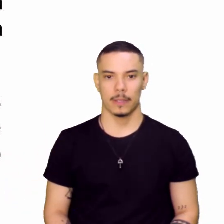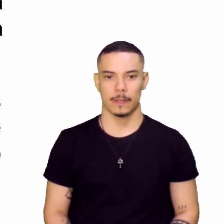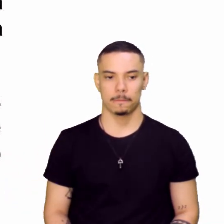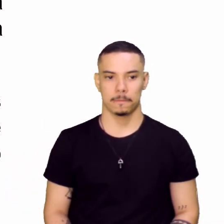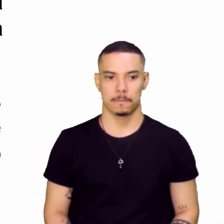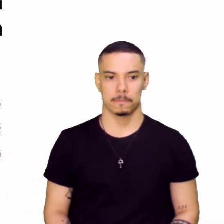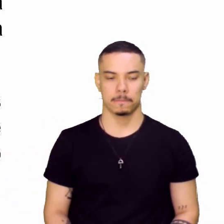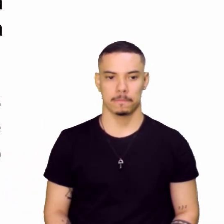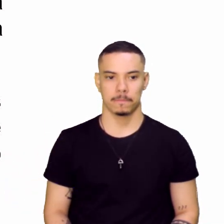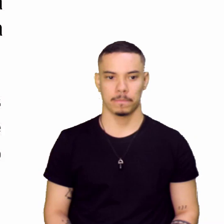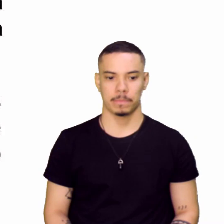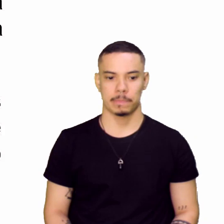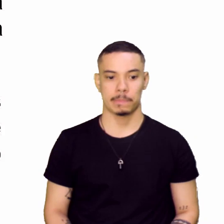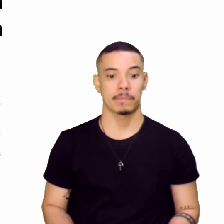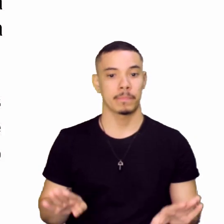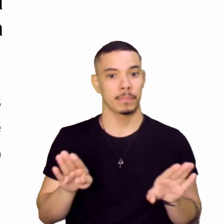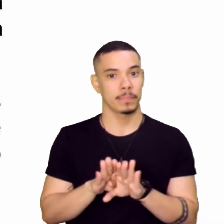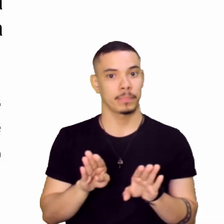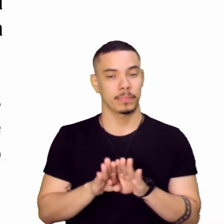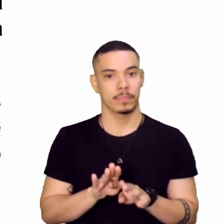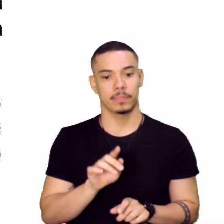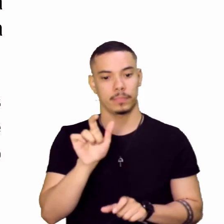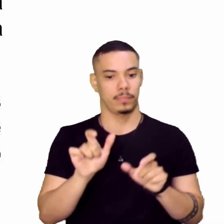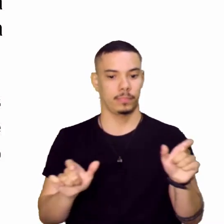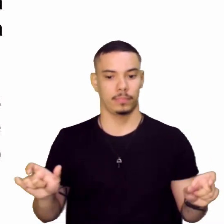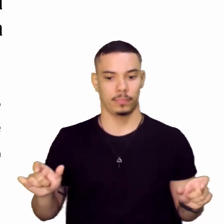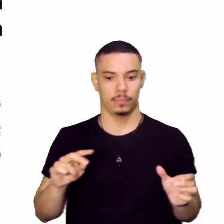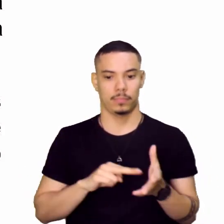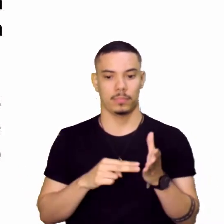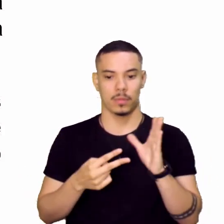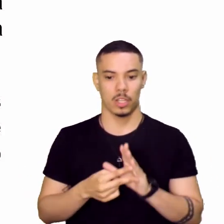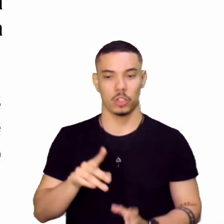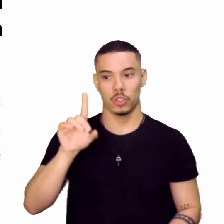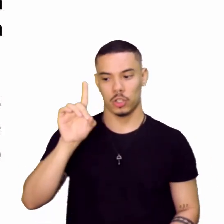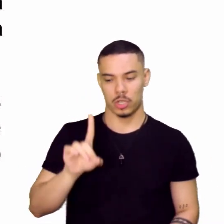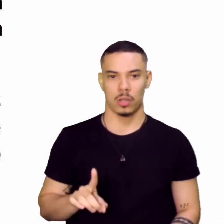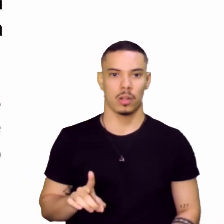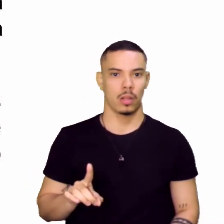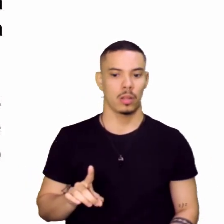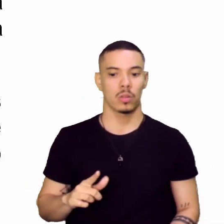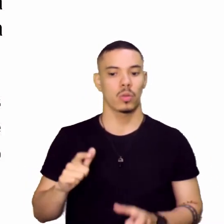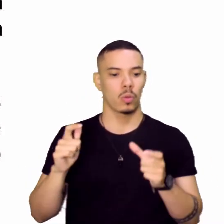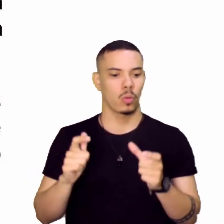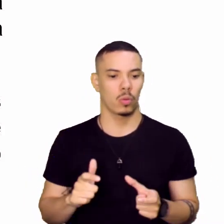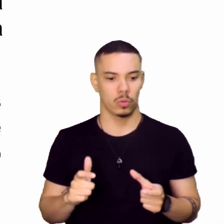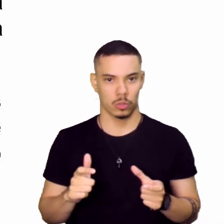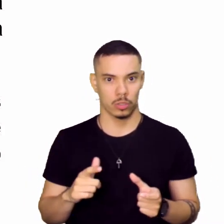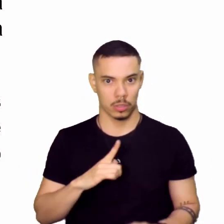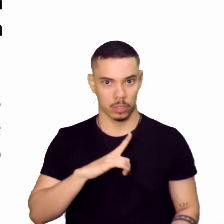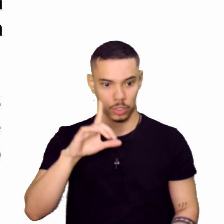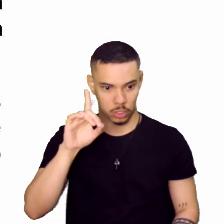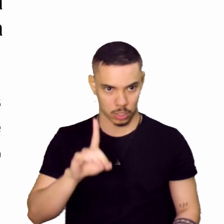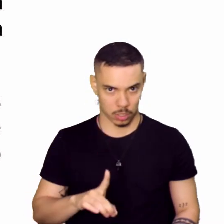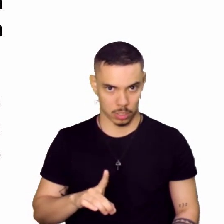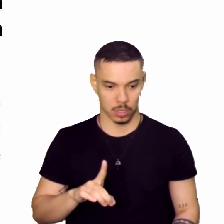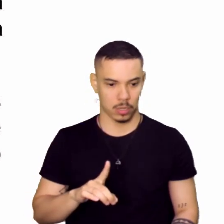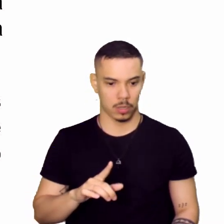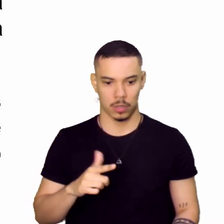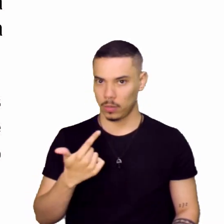espaço os cidadãos são sujeitos de direitos e que onde Tais direitos não